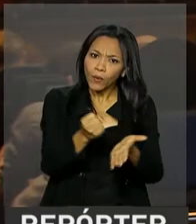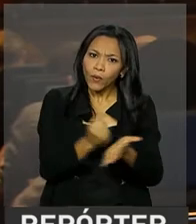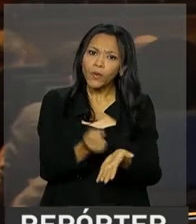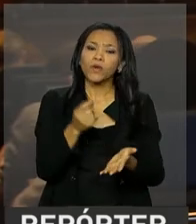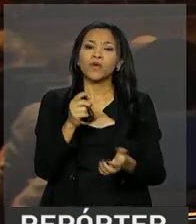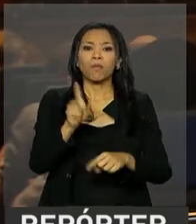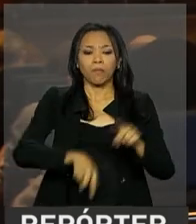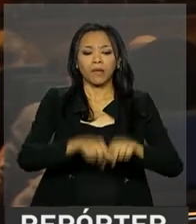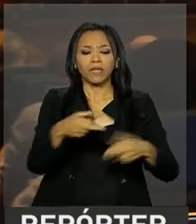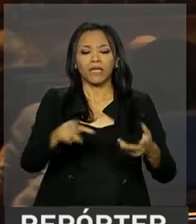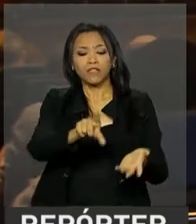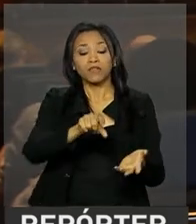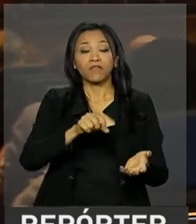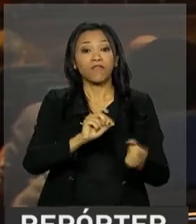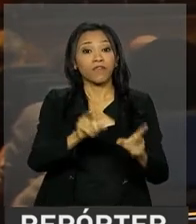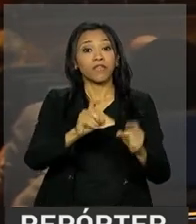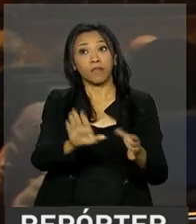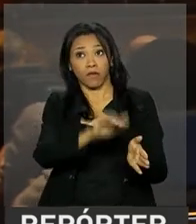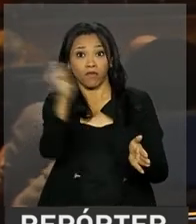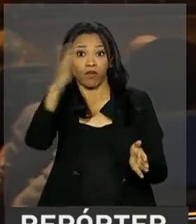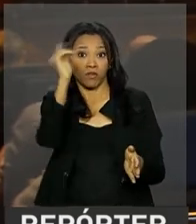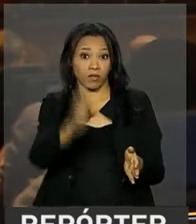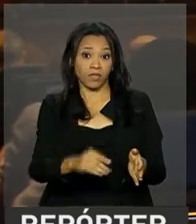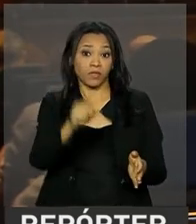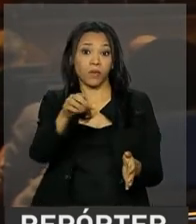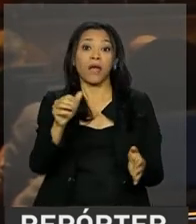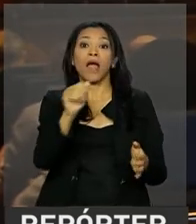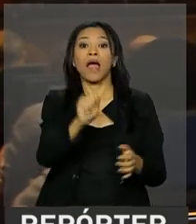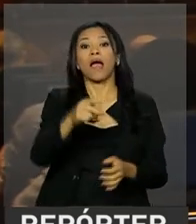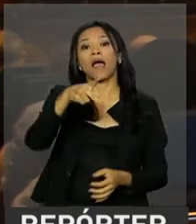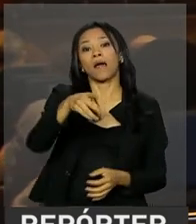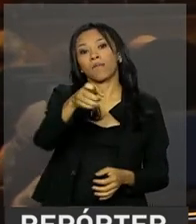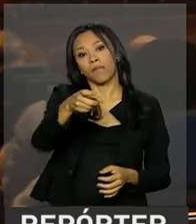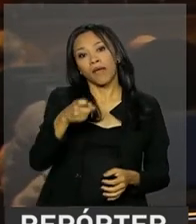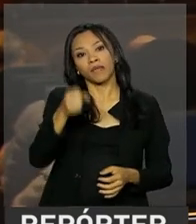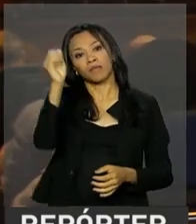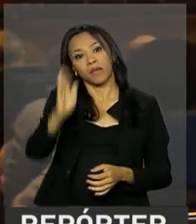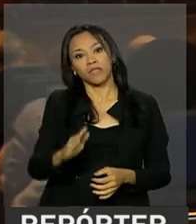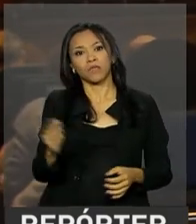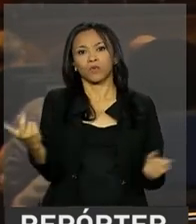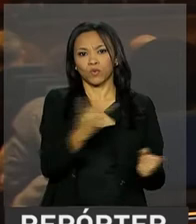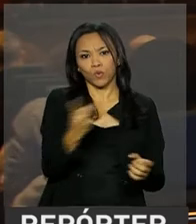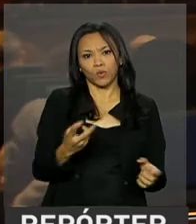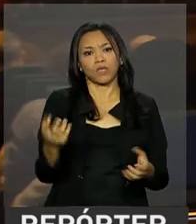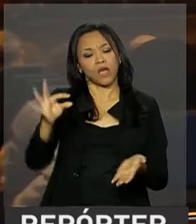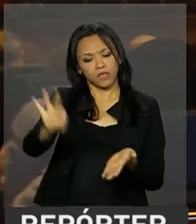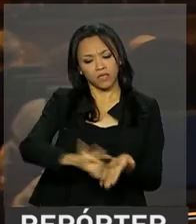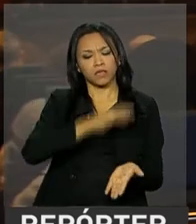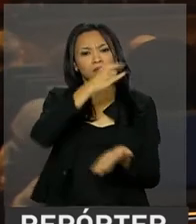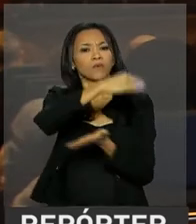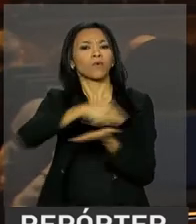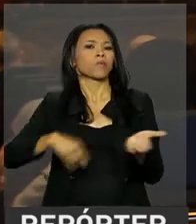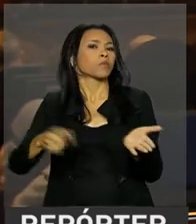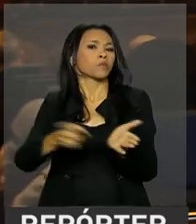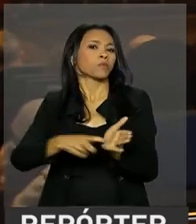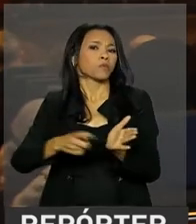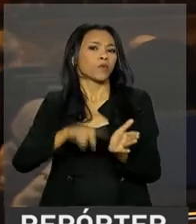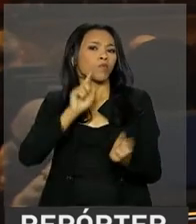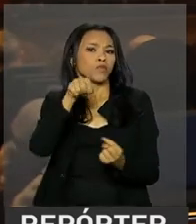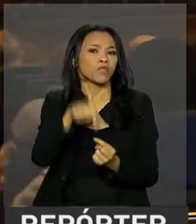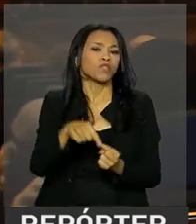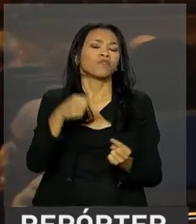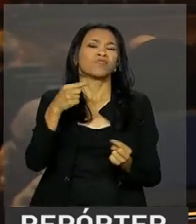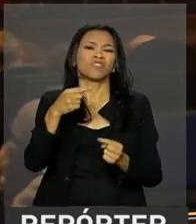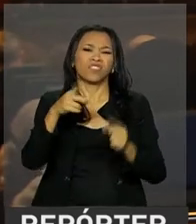exportar os seus produtos e serviços a apex brasil eo sebrae assinaram um termo de cooperação técnica que vai diminuir as barreiras